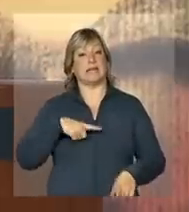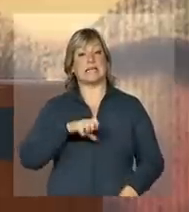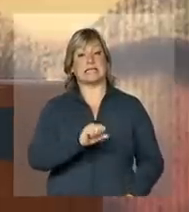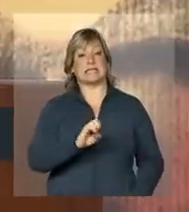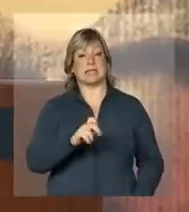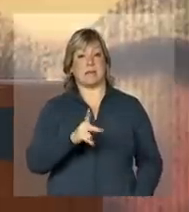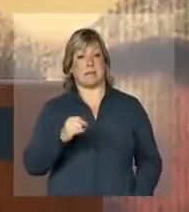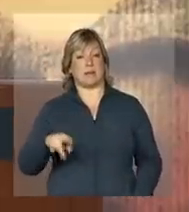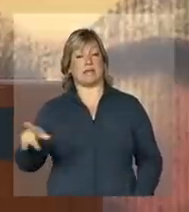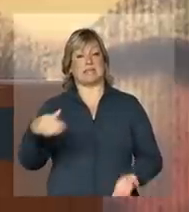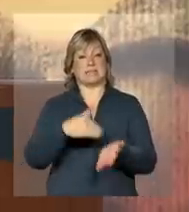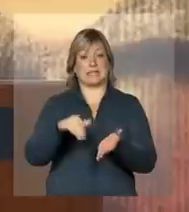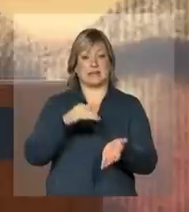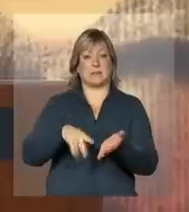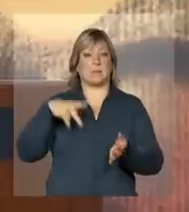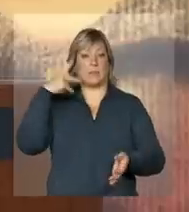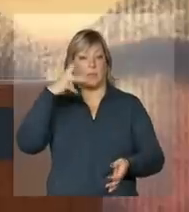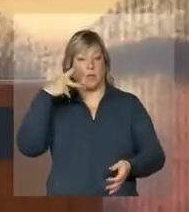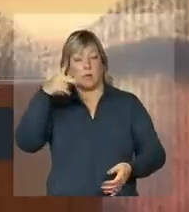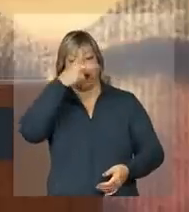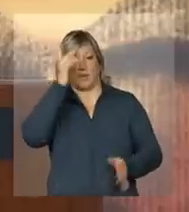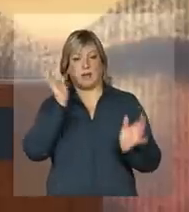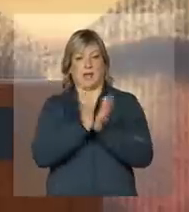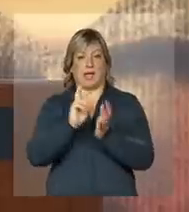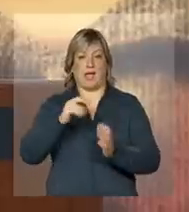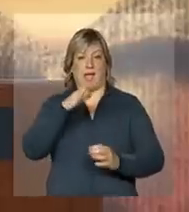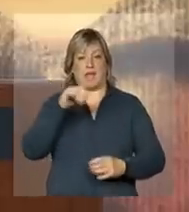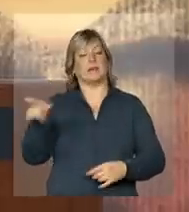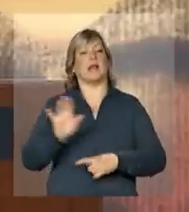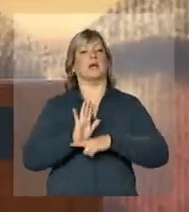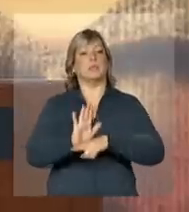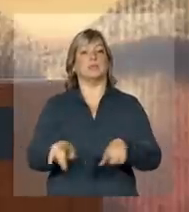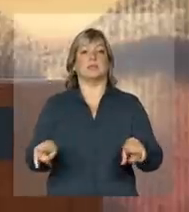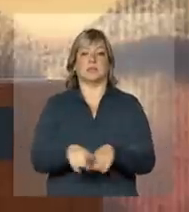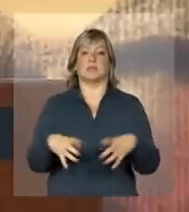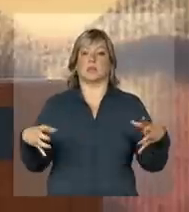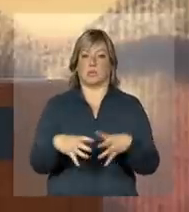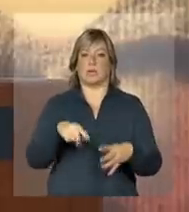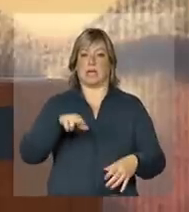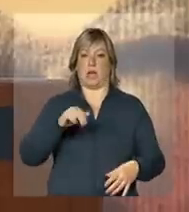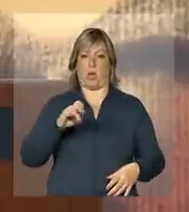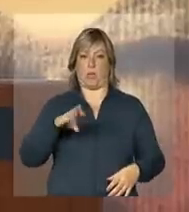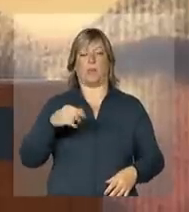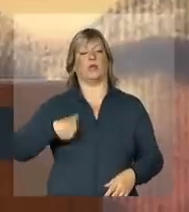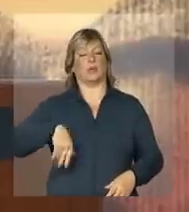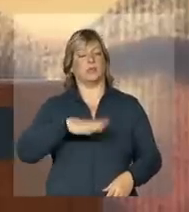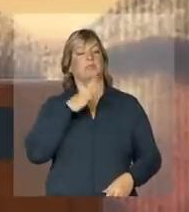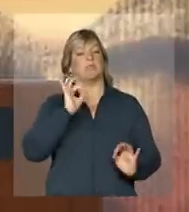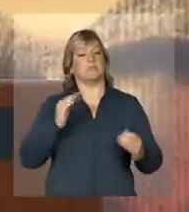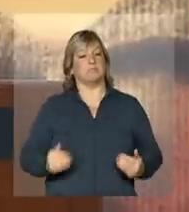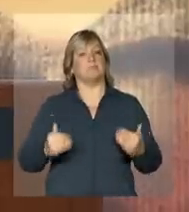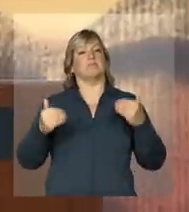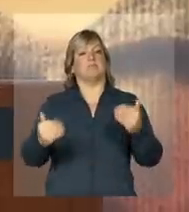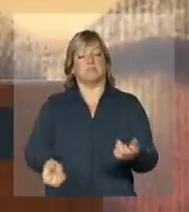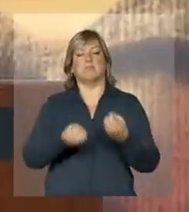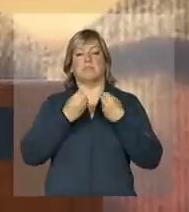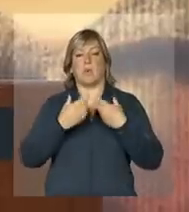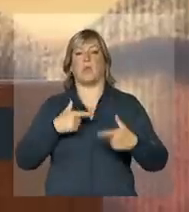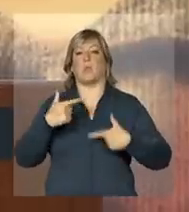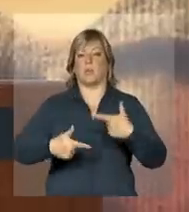intermediar as políticas de ação afirmativa para as comunidades quilombola isso também a gente reconhece como avanço na nossa